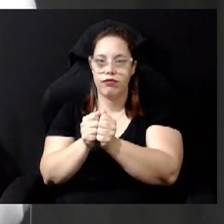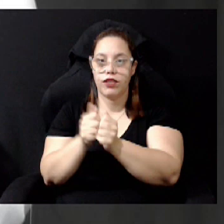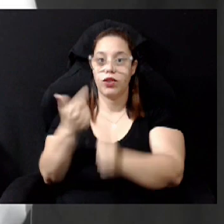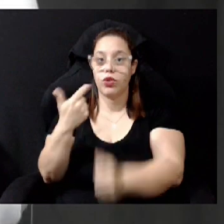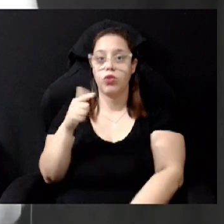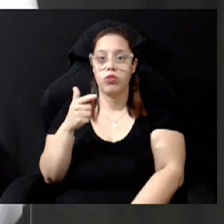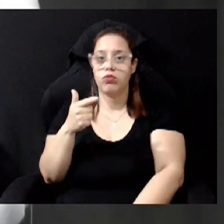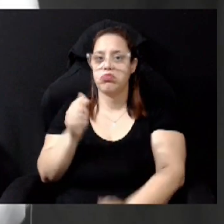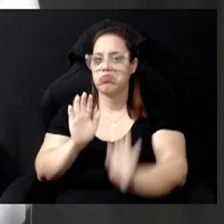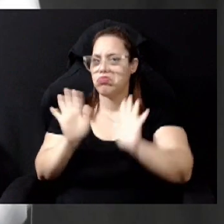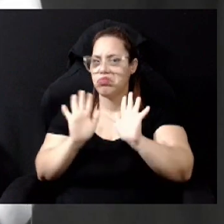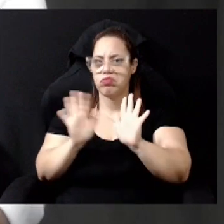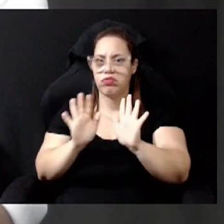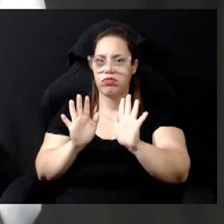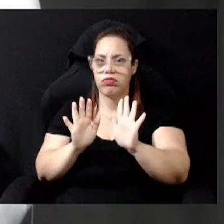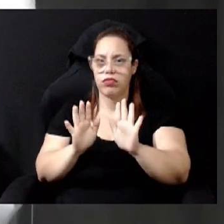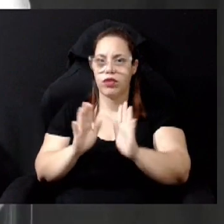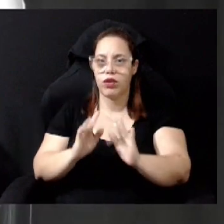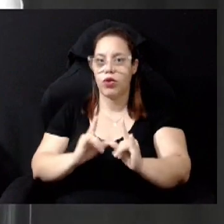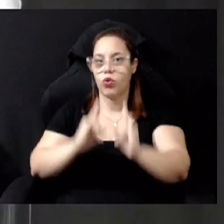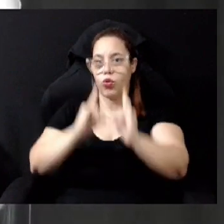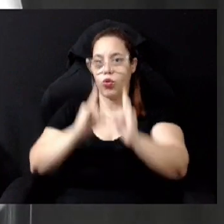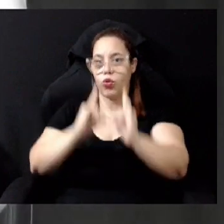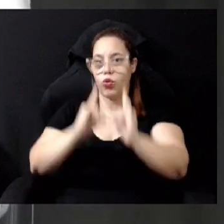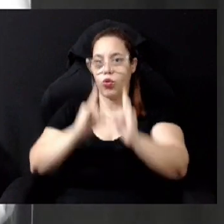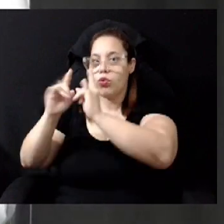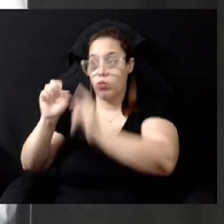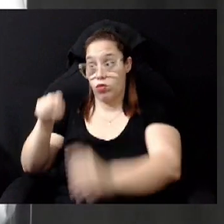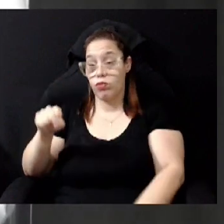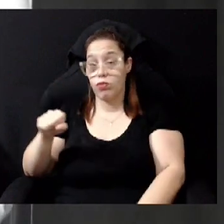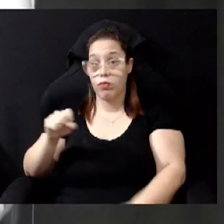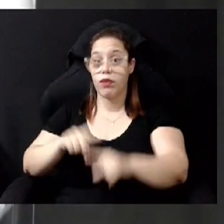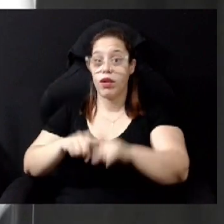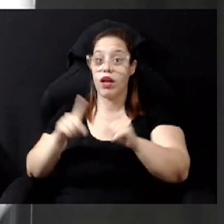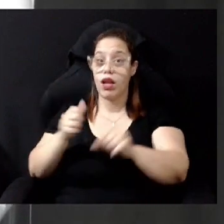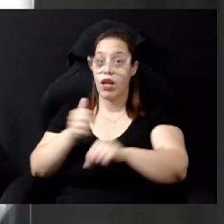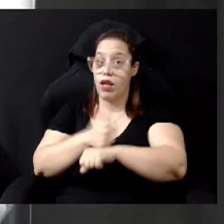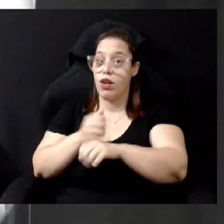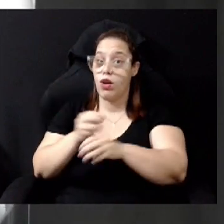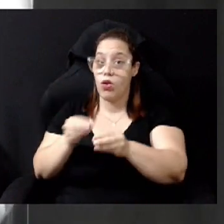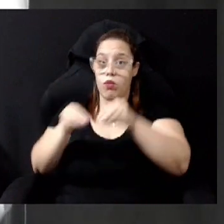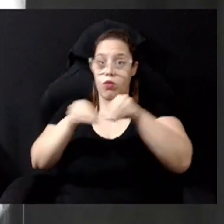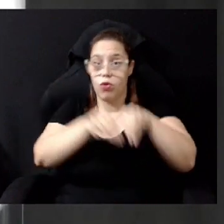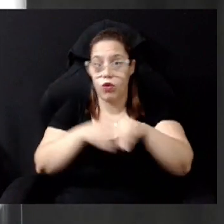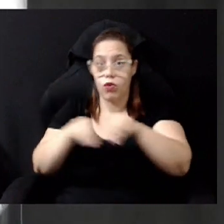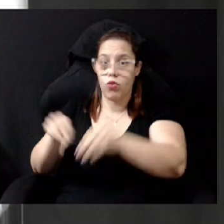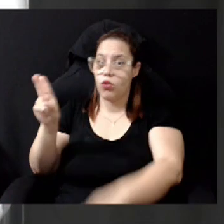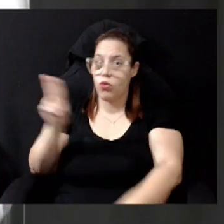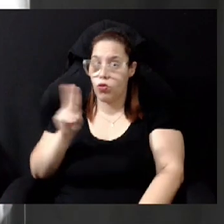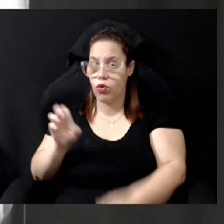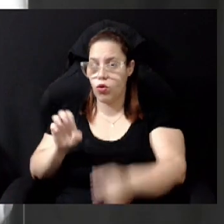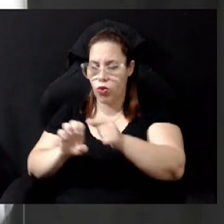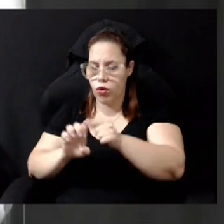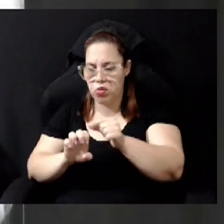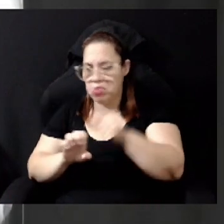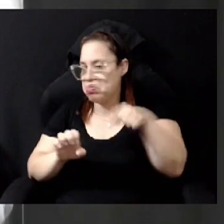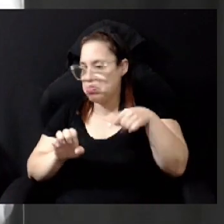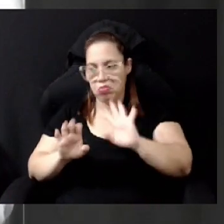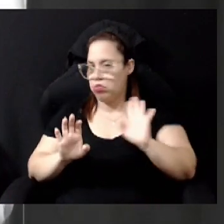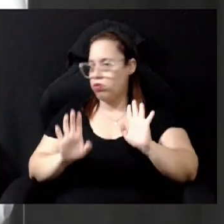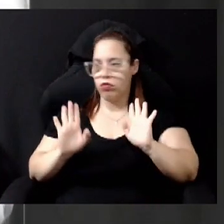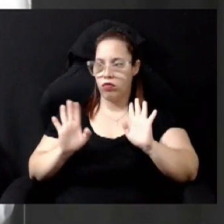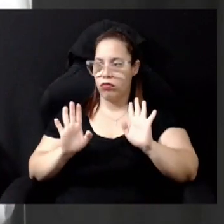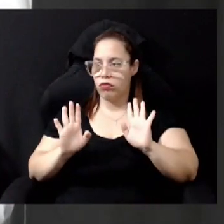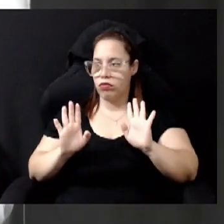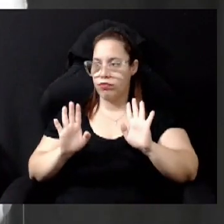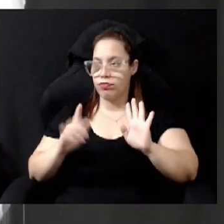os prédios sim, mas as farmácias mudaram de nome. O negócio, né? O negócio. Então assim, não é mais a